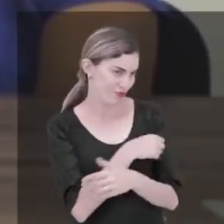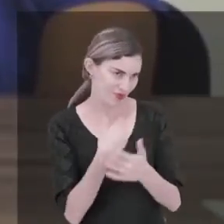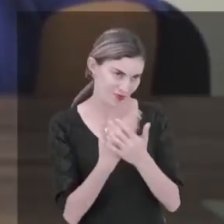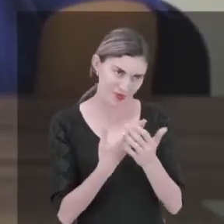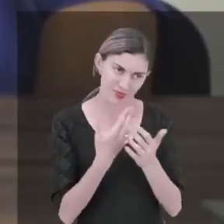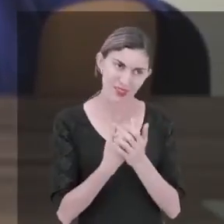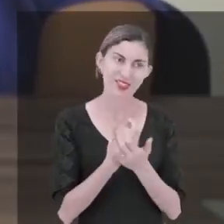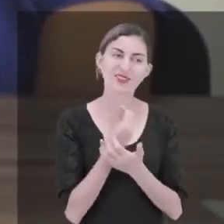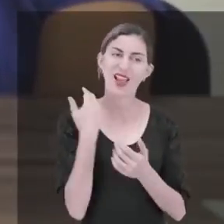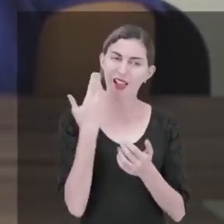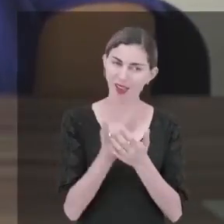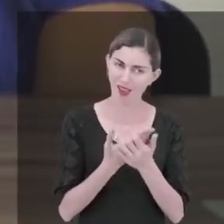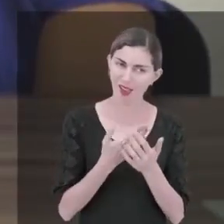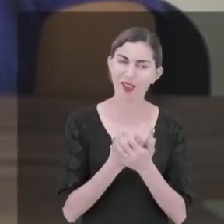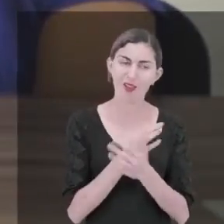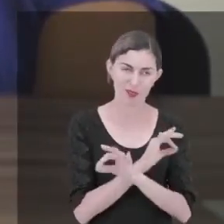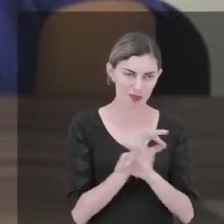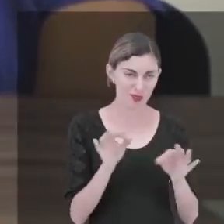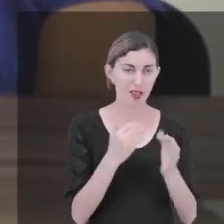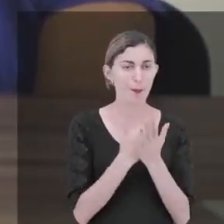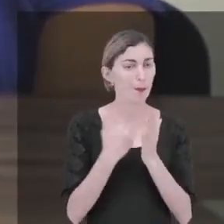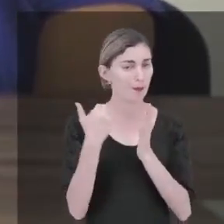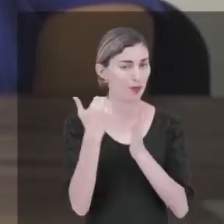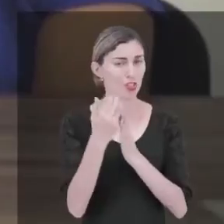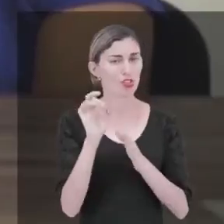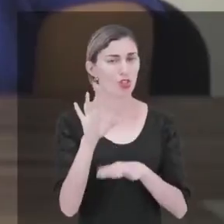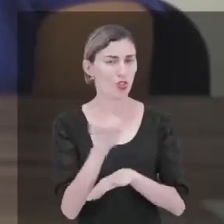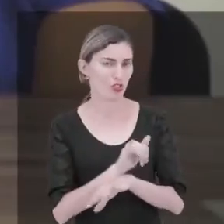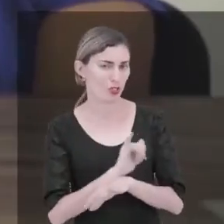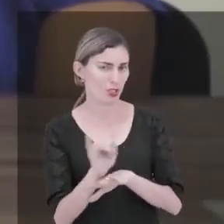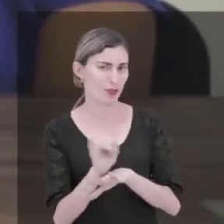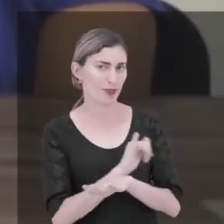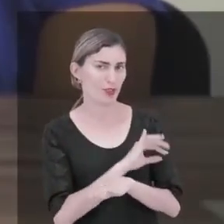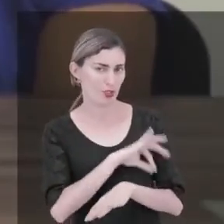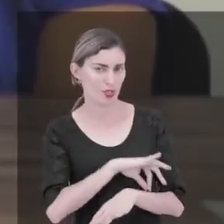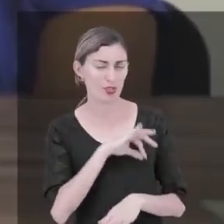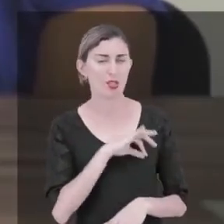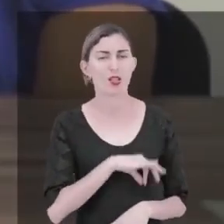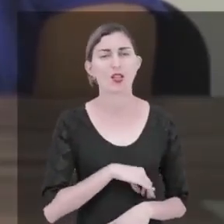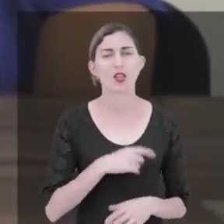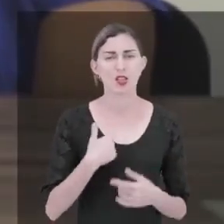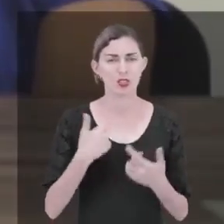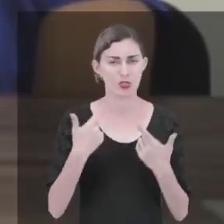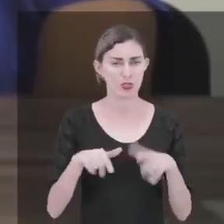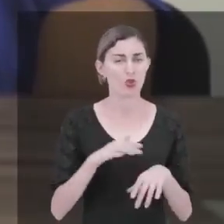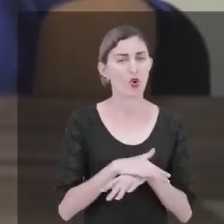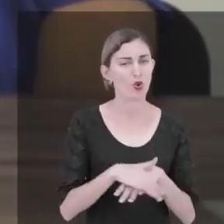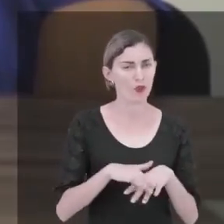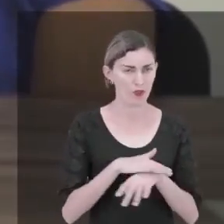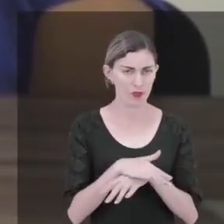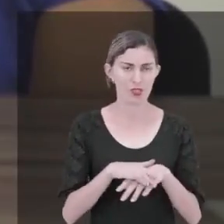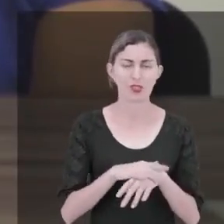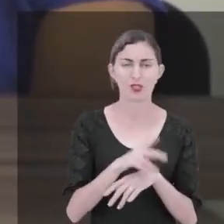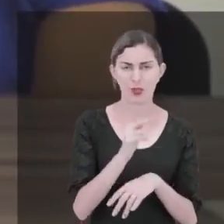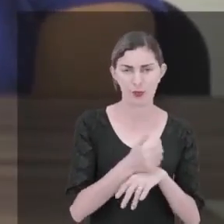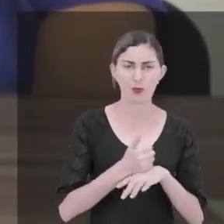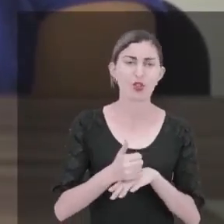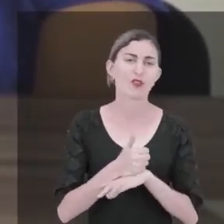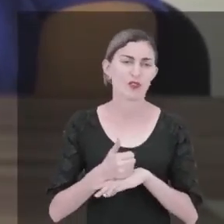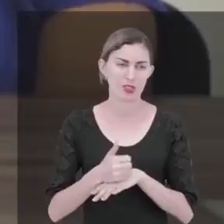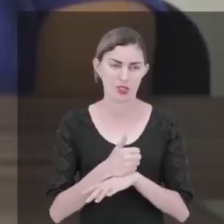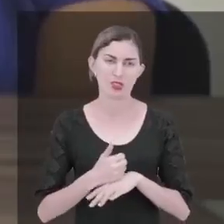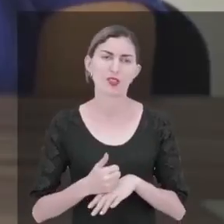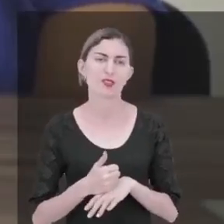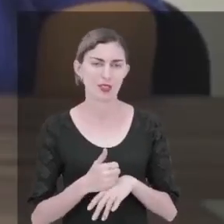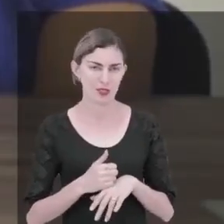Estudantes, olha que aula, né? Porque além da estratégia da remuneração em si, nós estamos conversando com uma